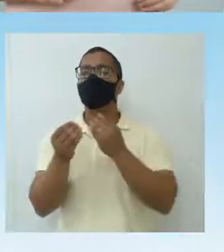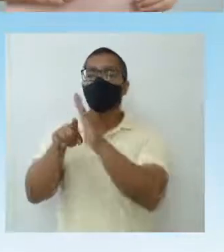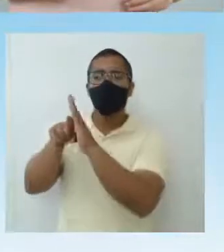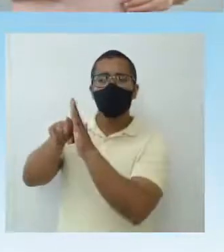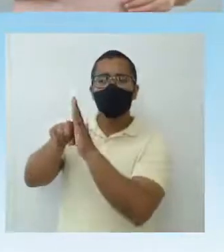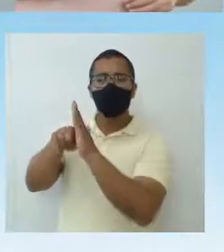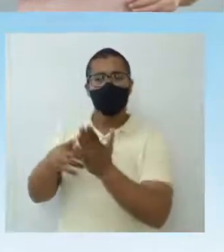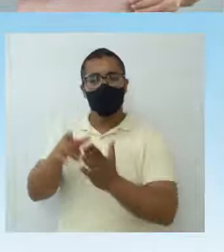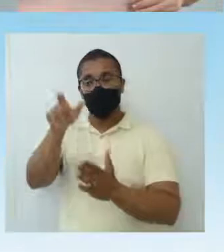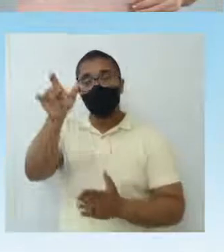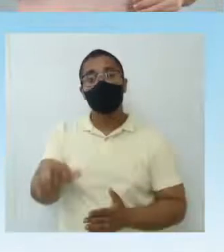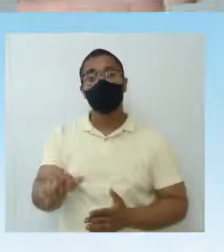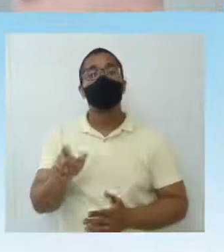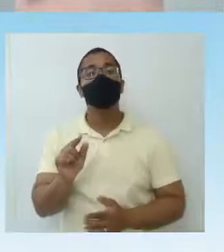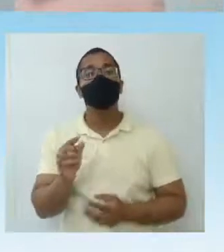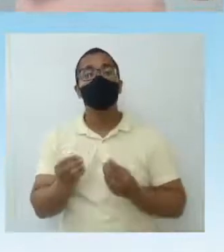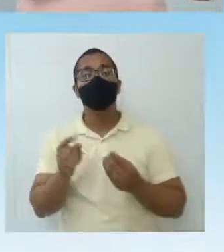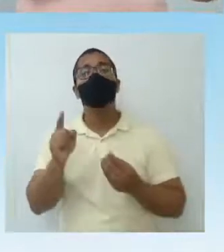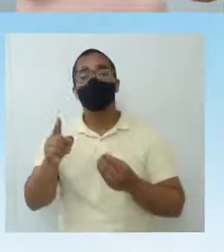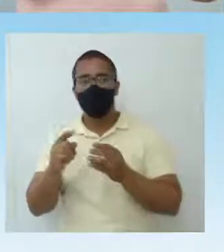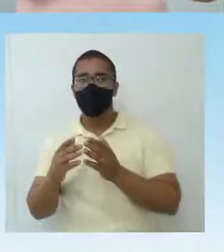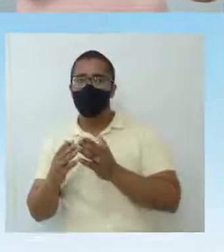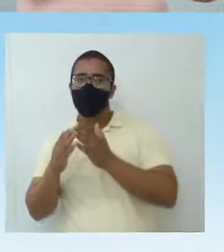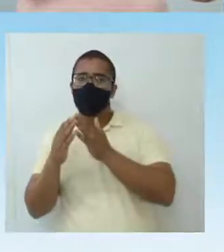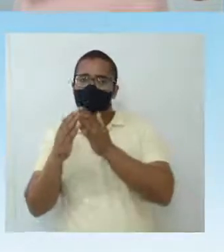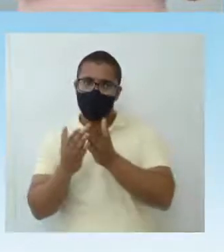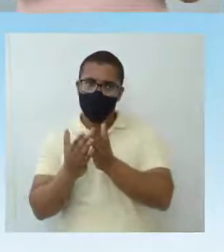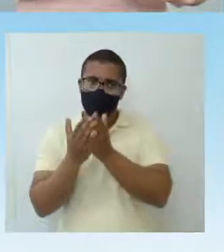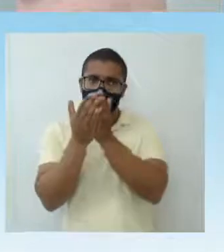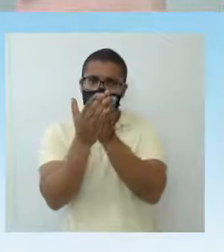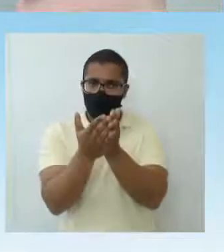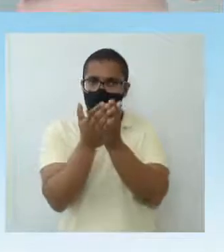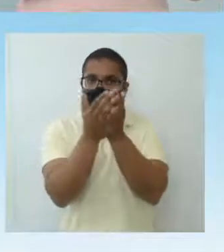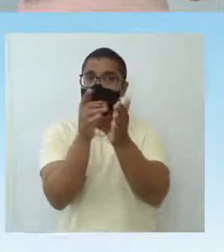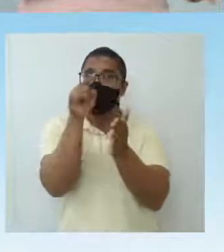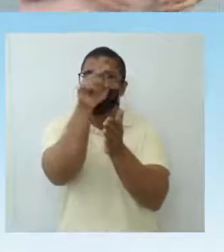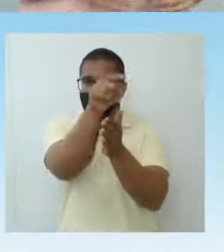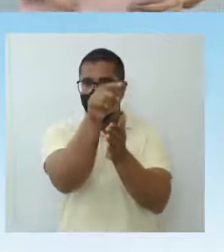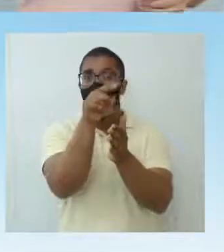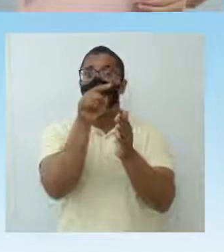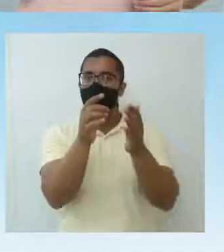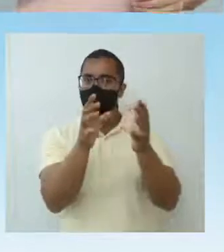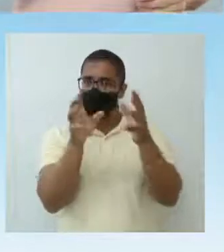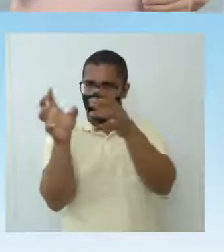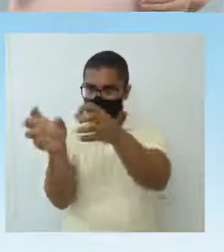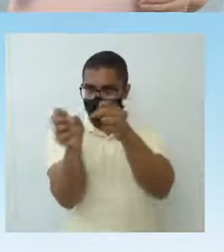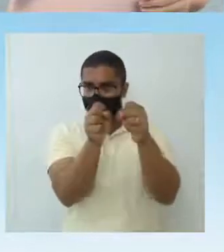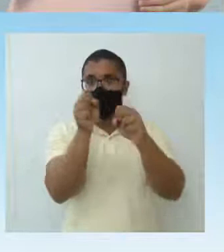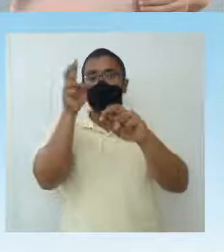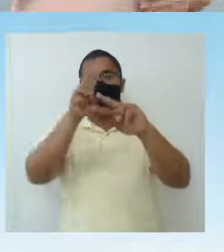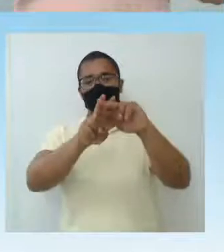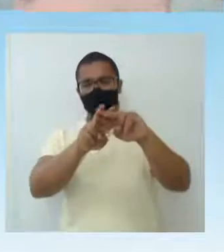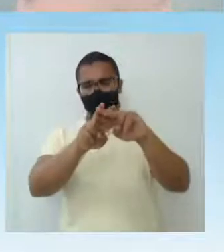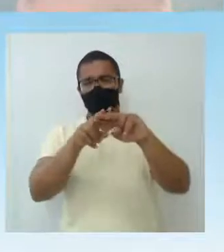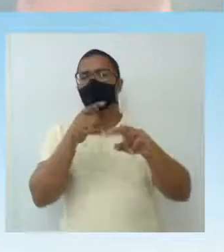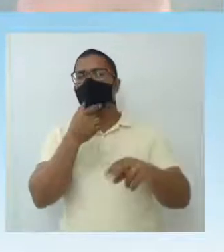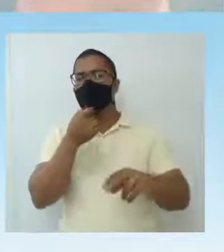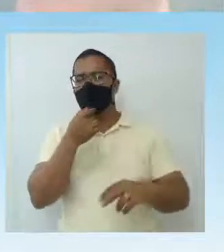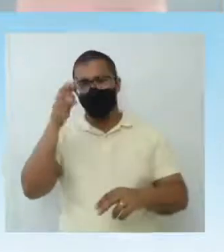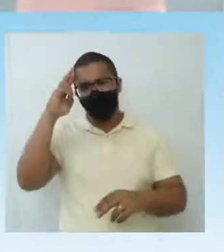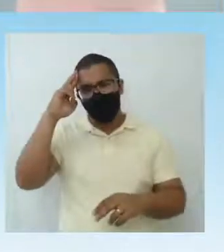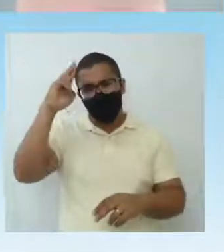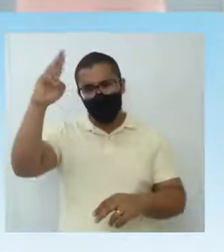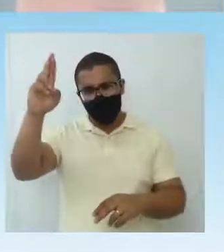Francisco de Assis embarcou para a Terra Santa, onde foi aprisionado e levado ao sultão, ao